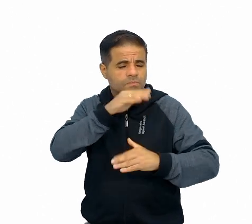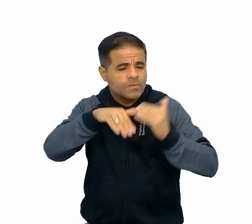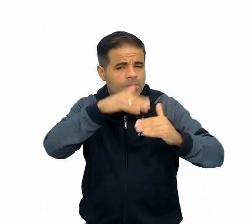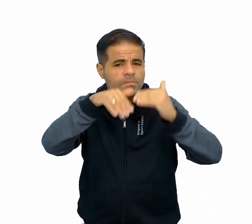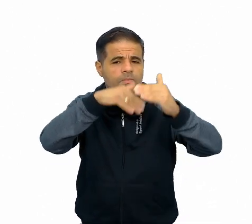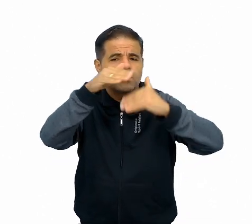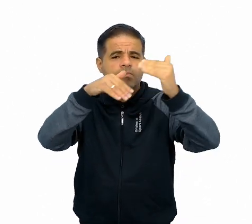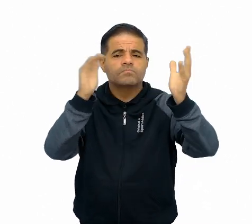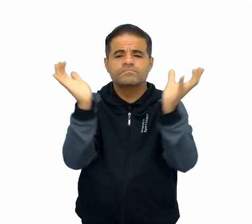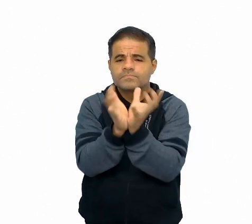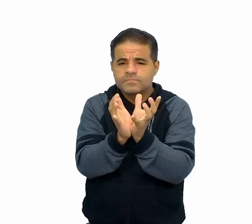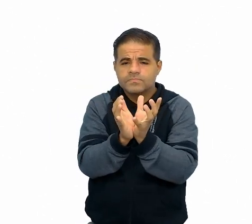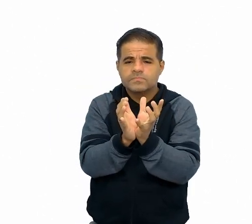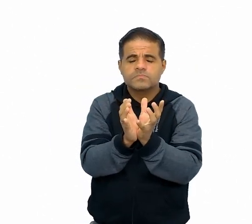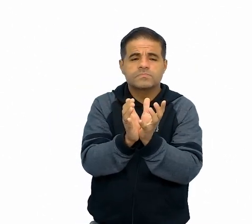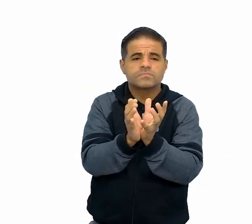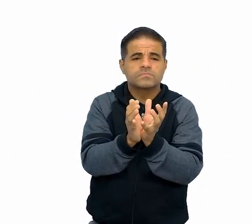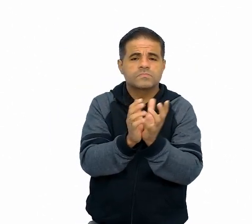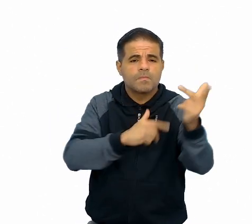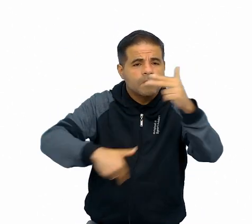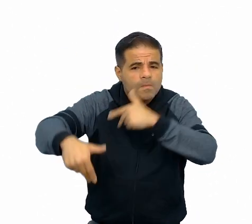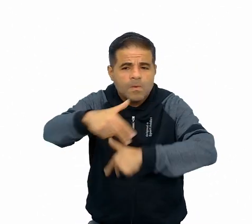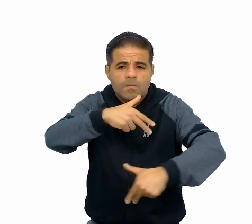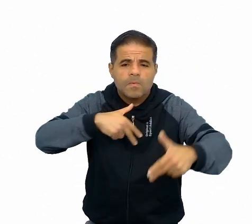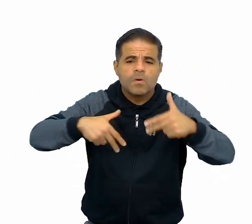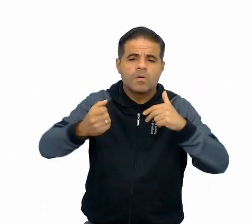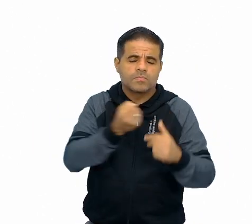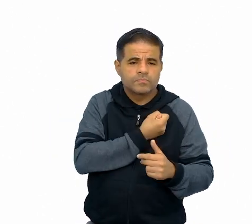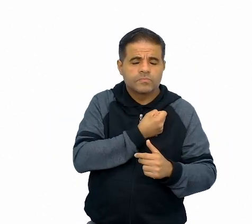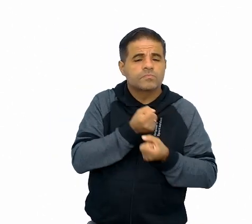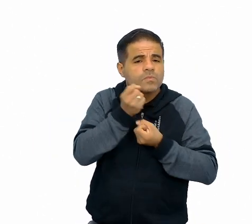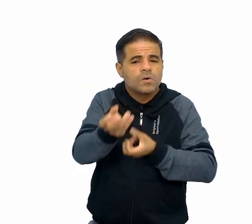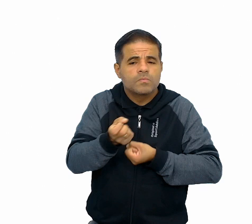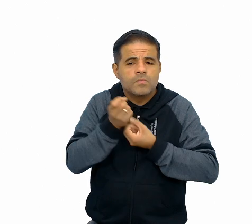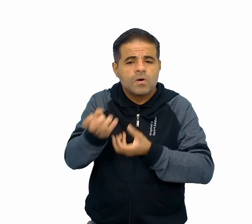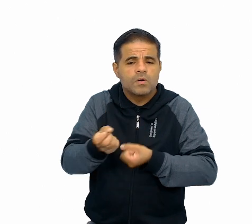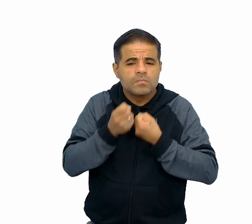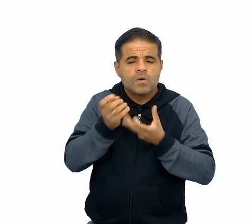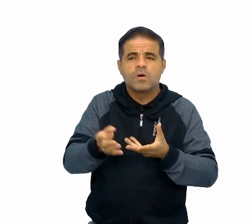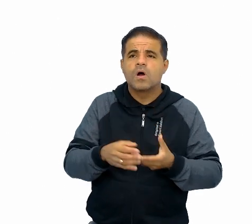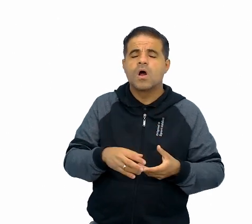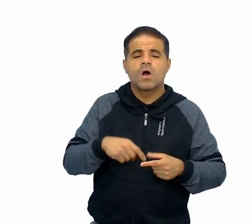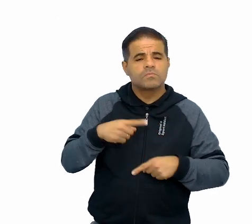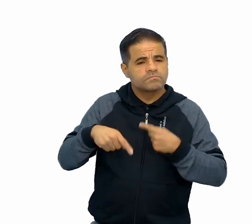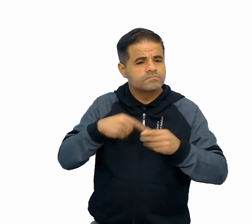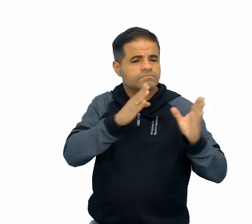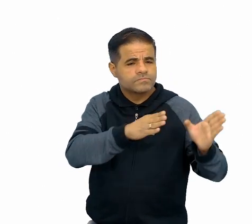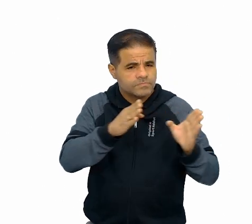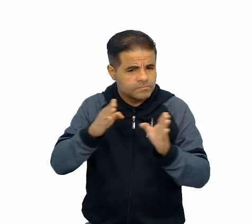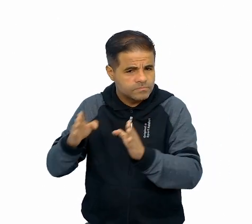trabalho coletivo? Fazer circular o maior número possível de informações,